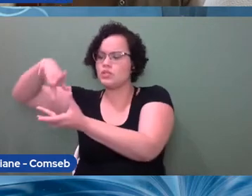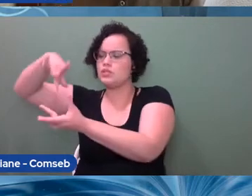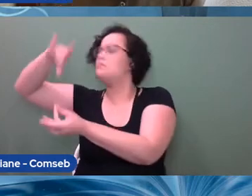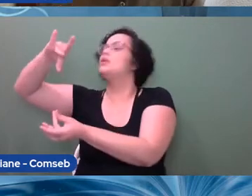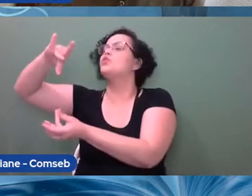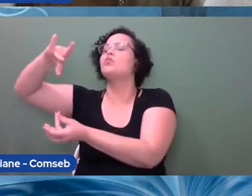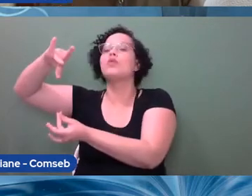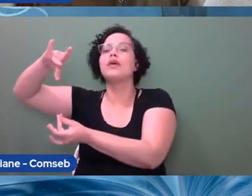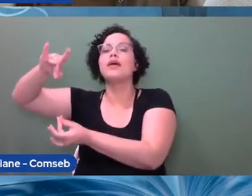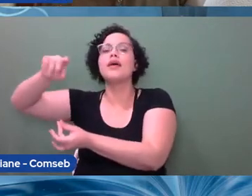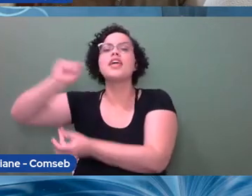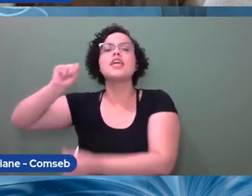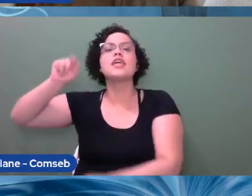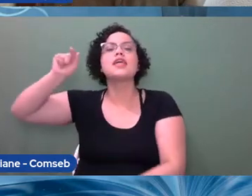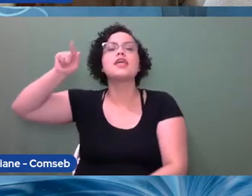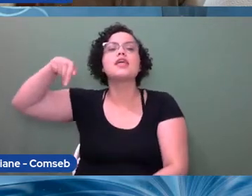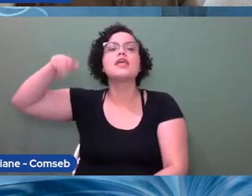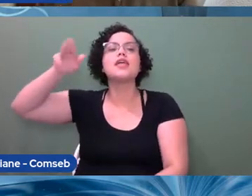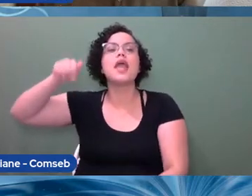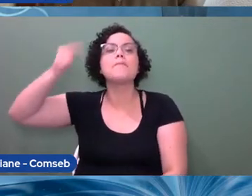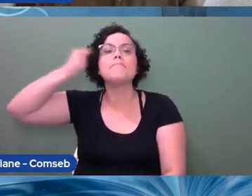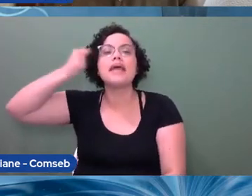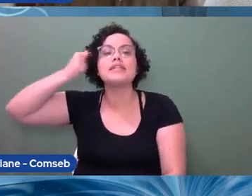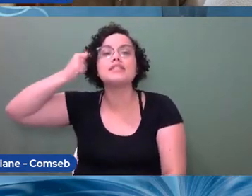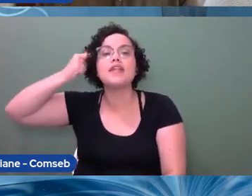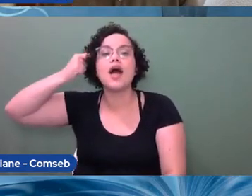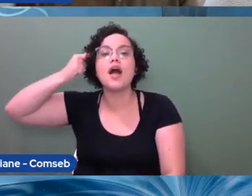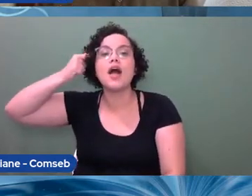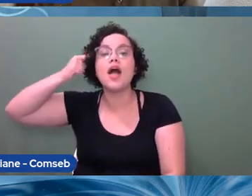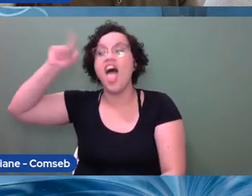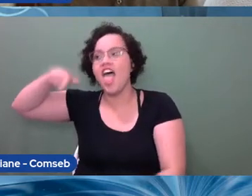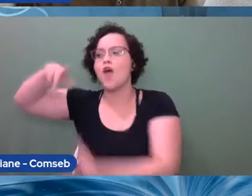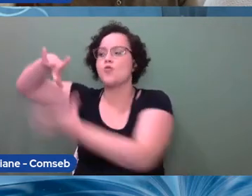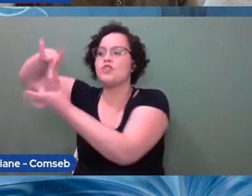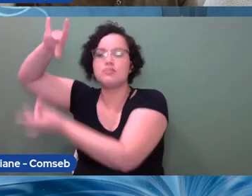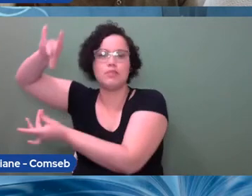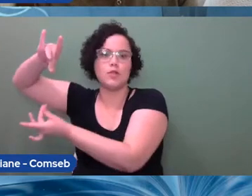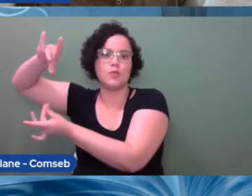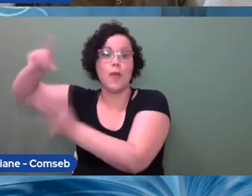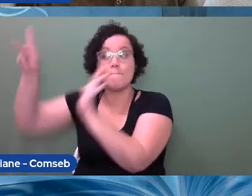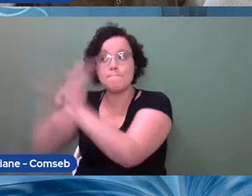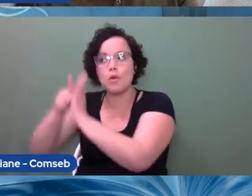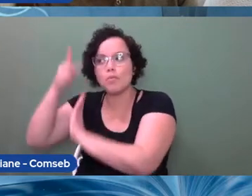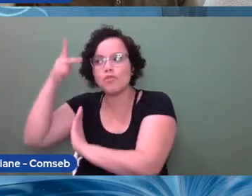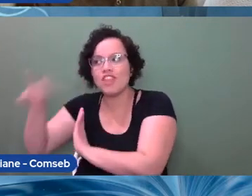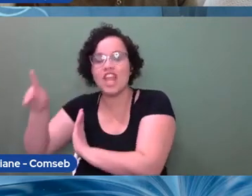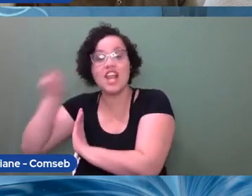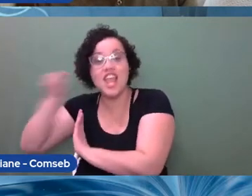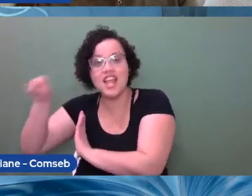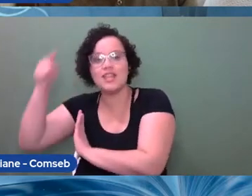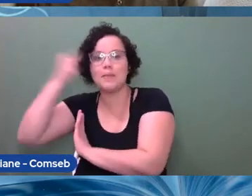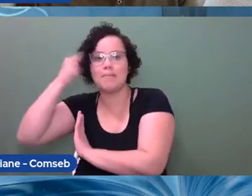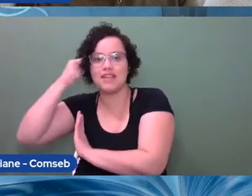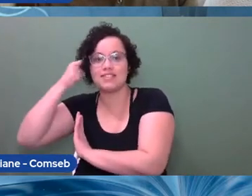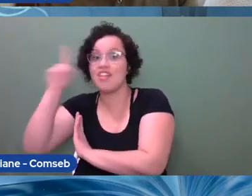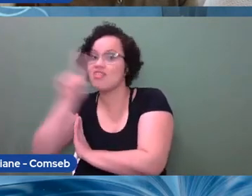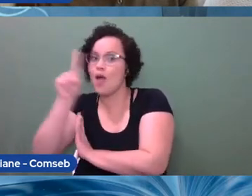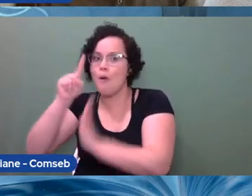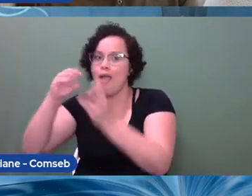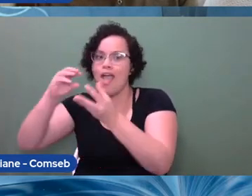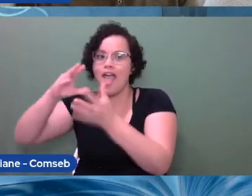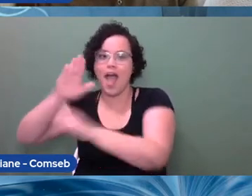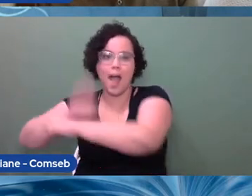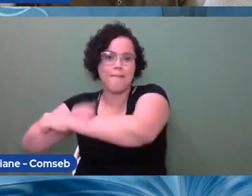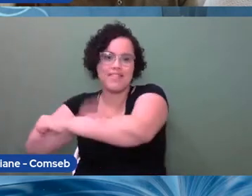espírito. Entendeu? Então, não tem nada de matéria aí. É um atributo do espírito. Então, a gente está concebendo o espírito sem a matéria. É aquela história, a